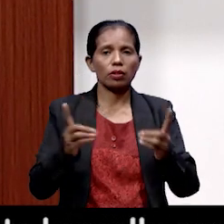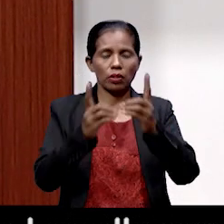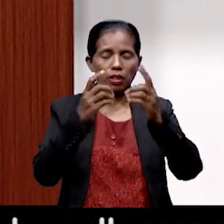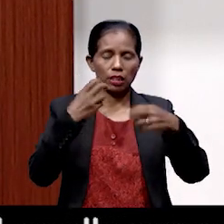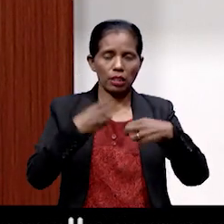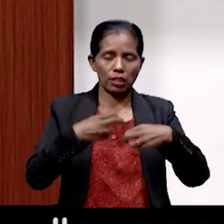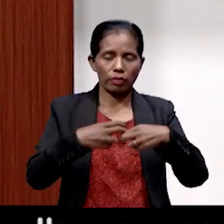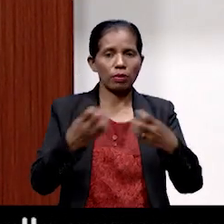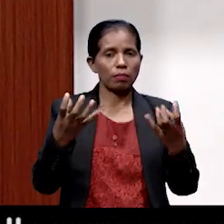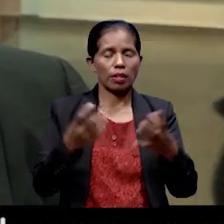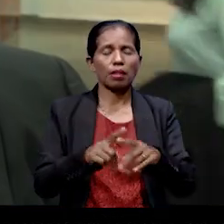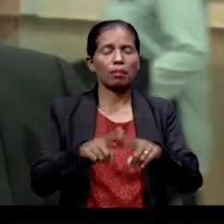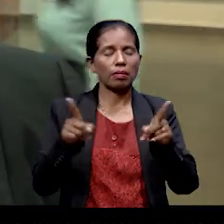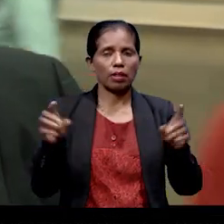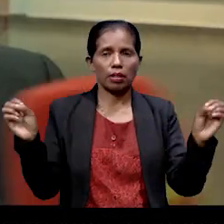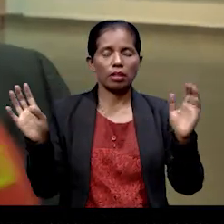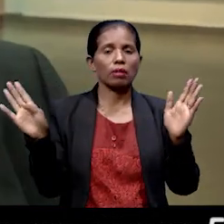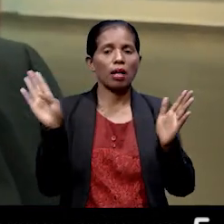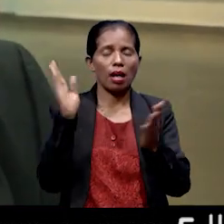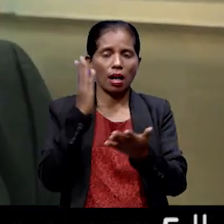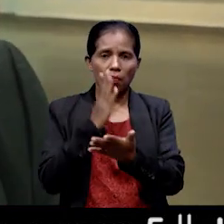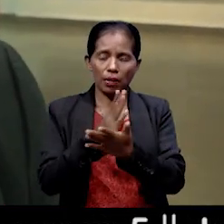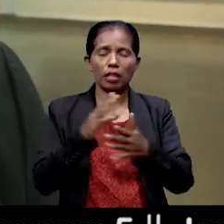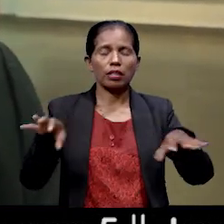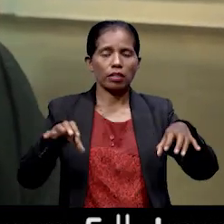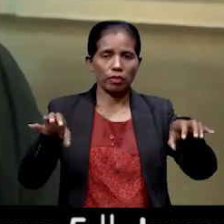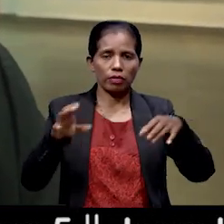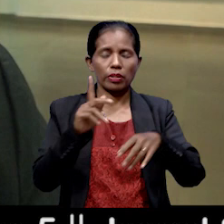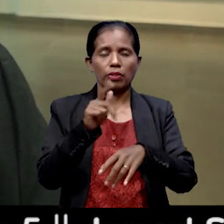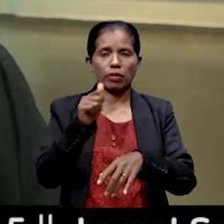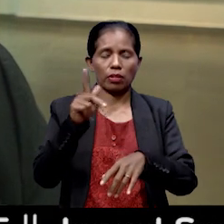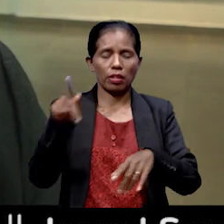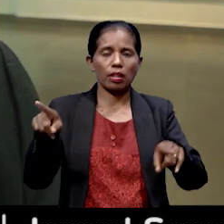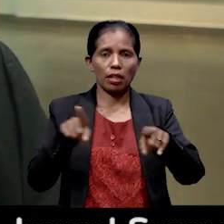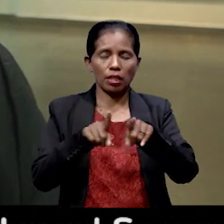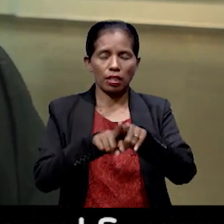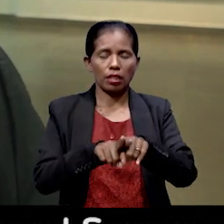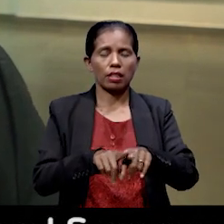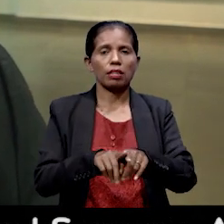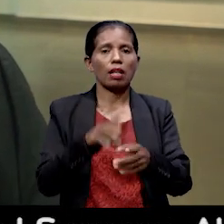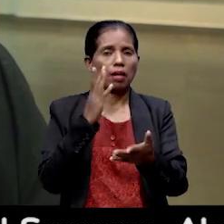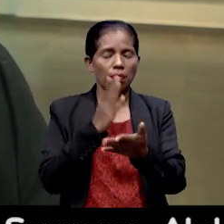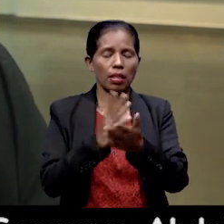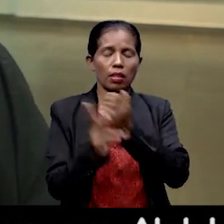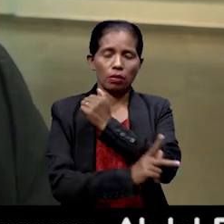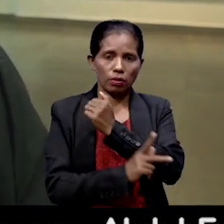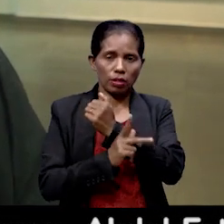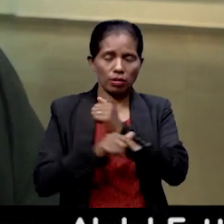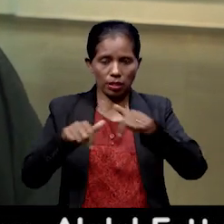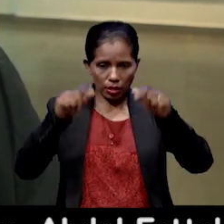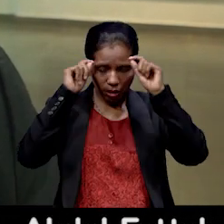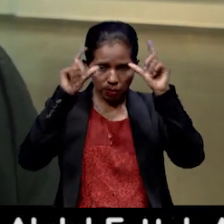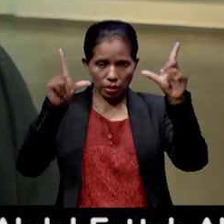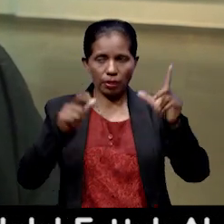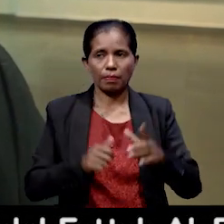be, ne laos questão atu impede serviço CAC ninian, nudar órgão polícia criminalidade combate corrupção iha Timor-Leste. Tete kata